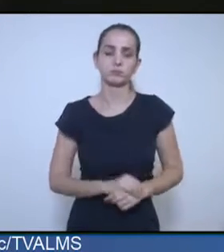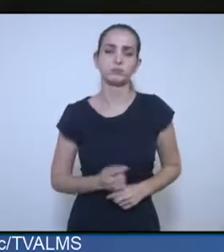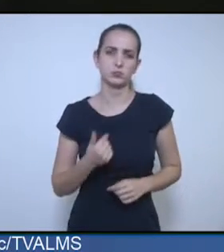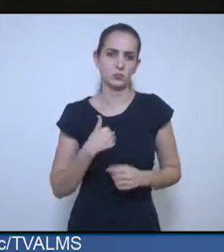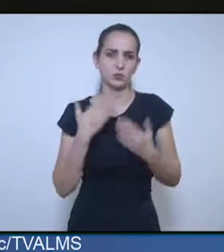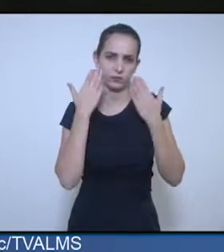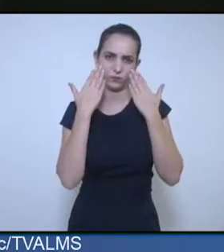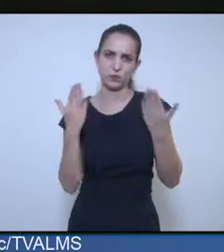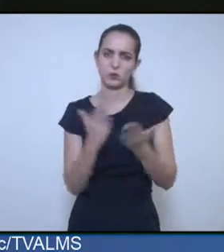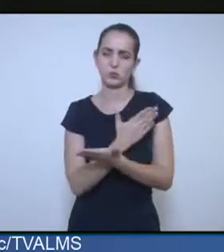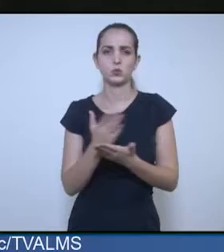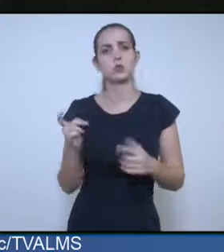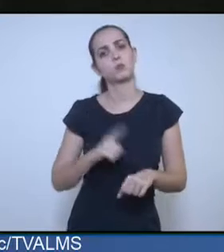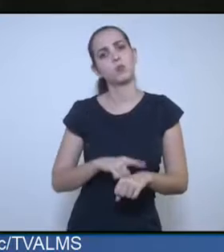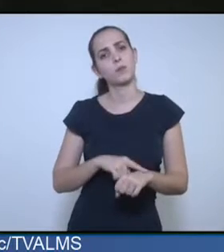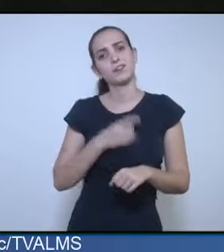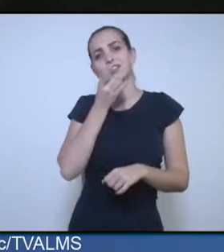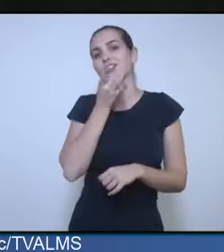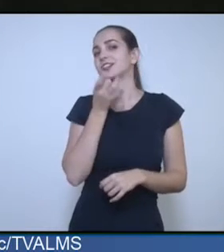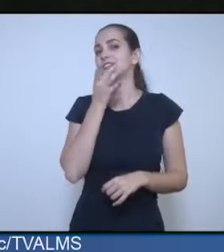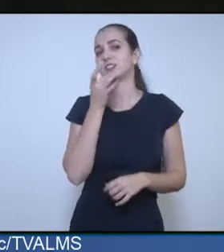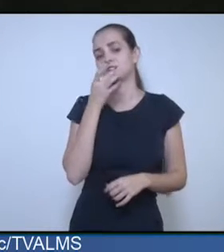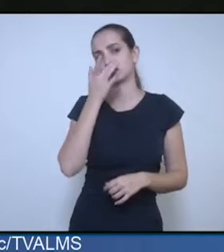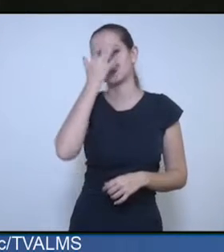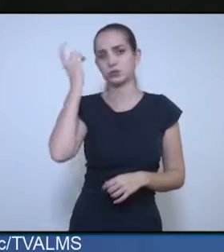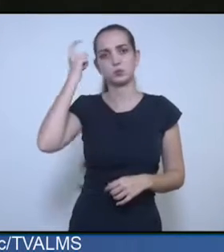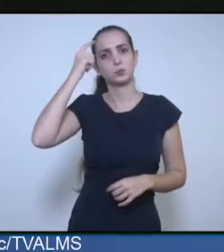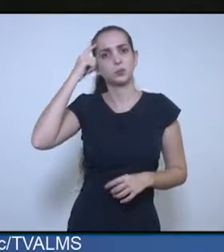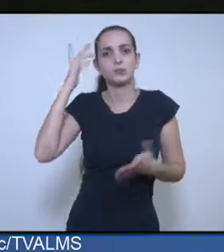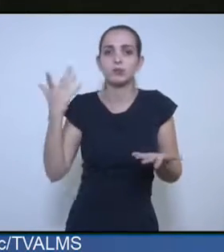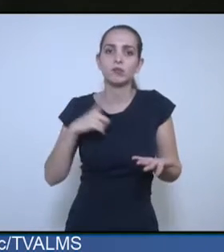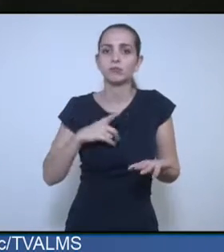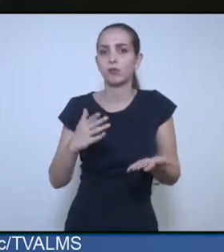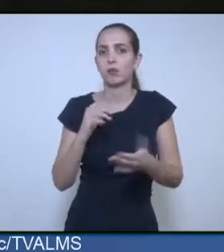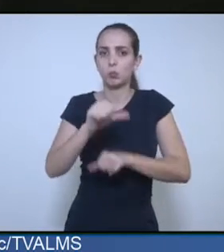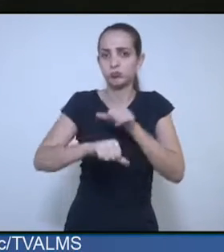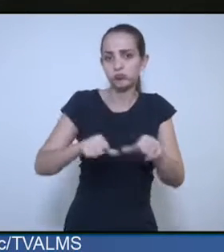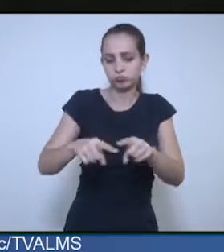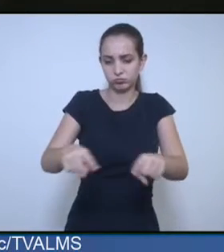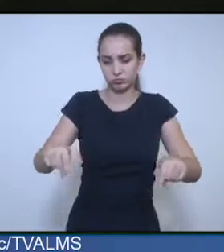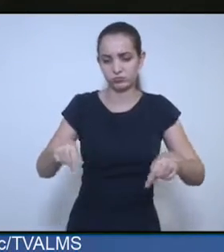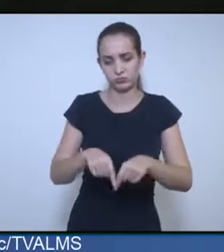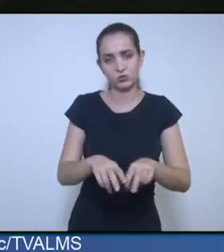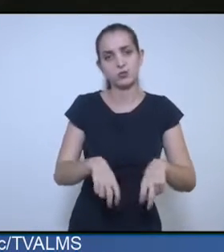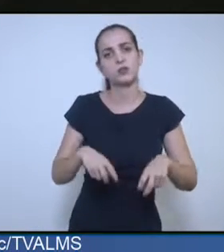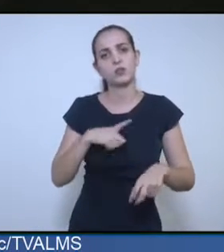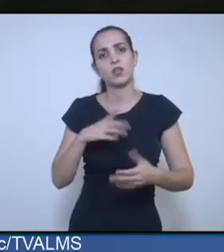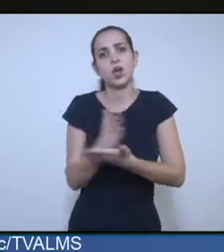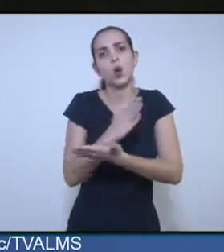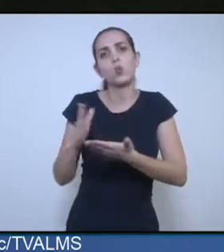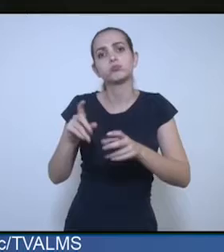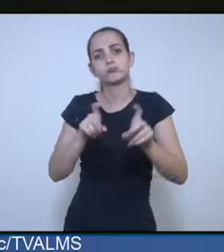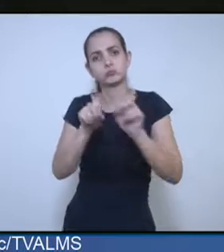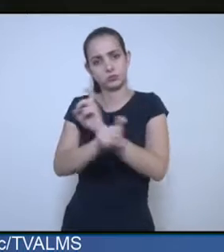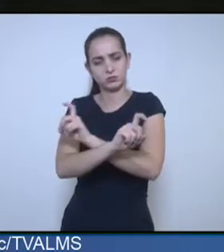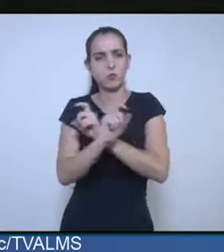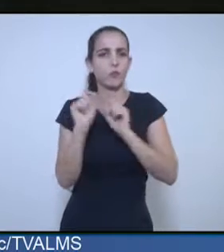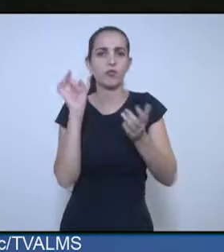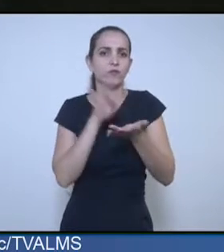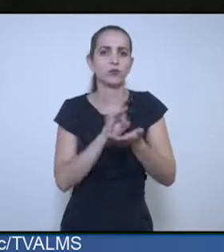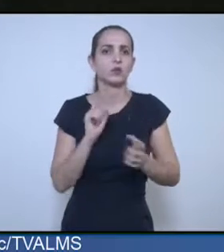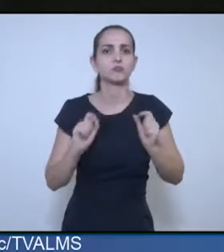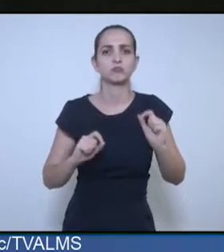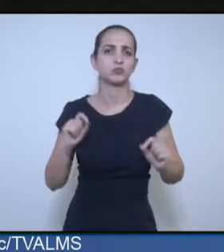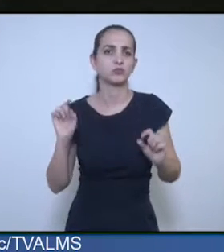momento, aqui, algumas críticas dizendo que a reforma agrária tinha alguns assentamentos que era, na verdade, um